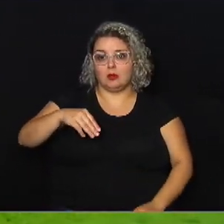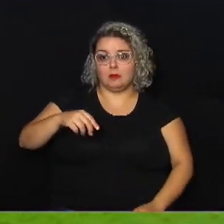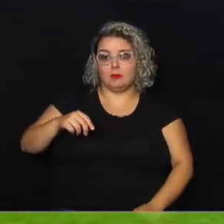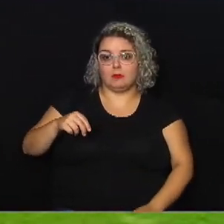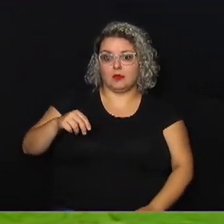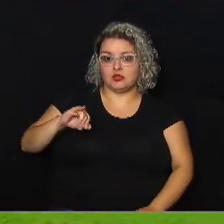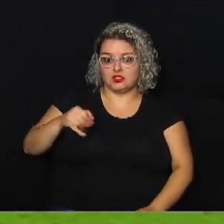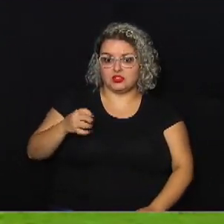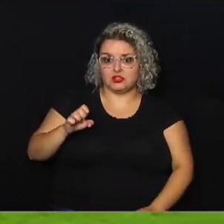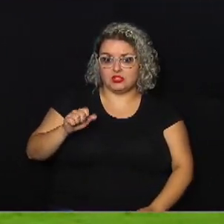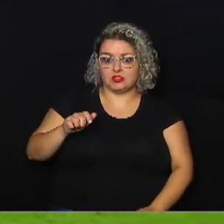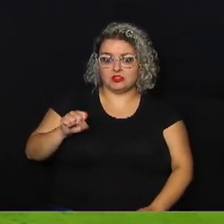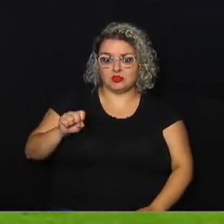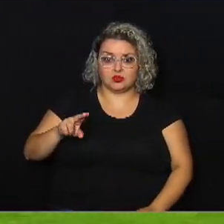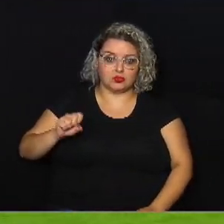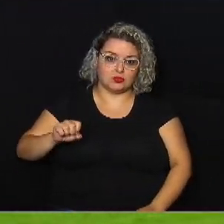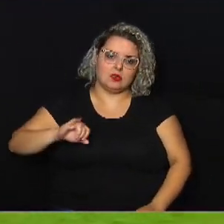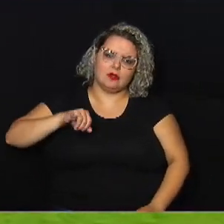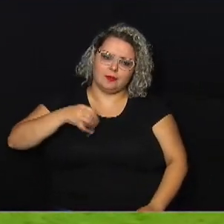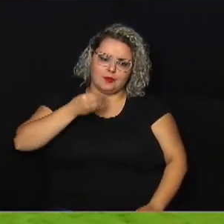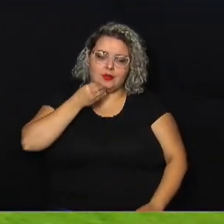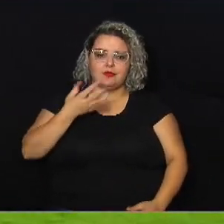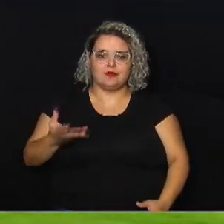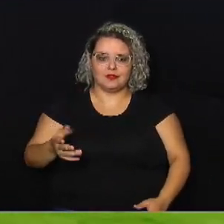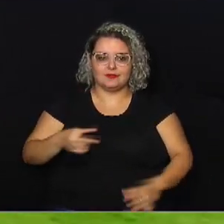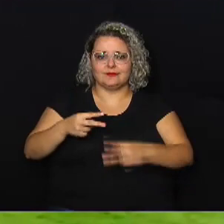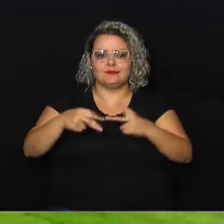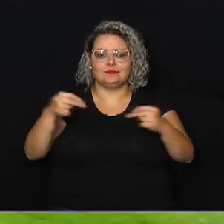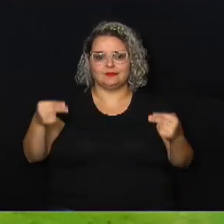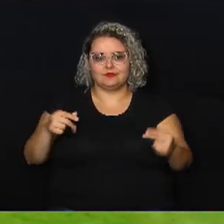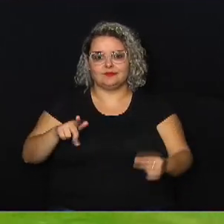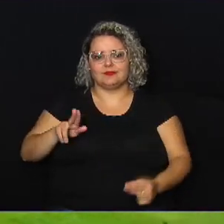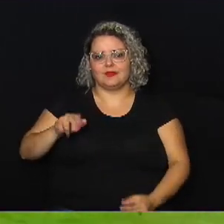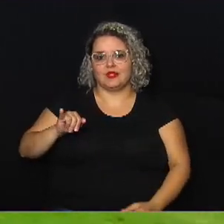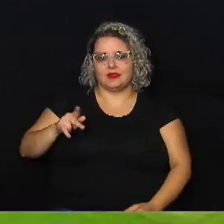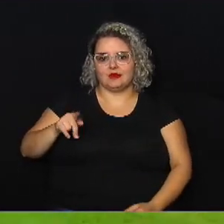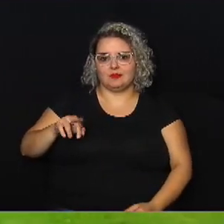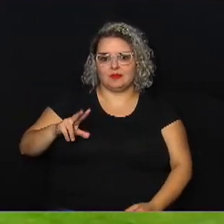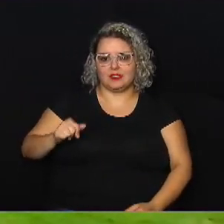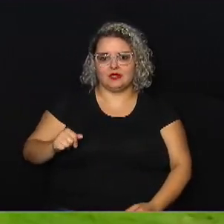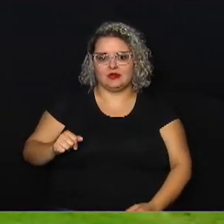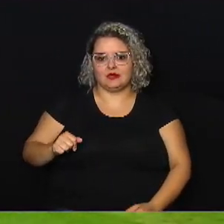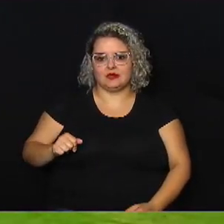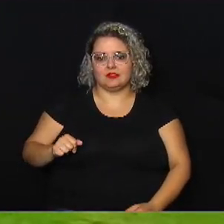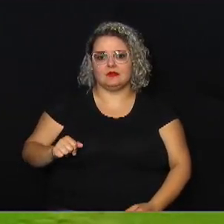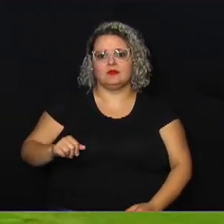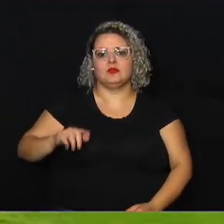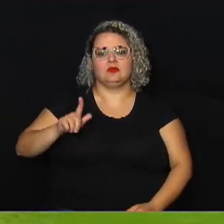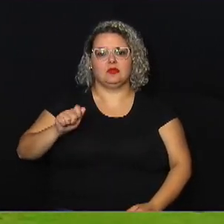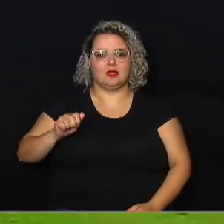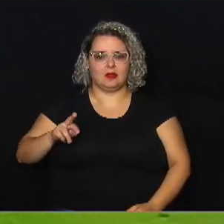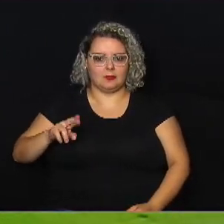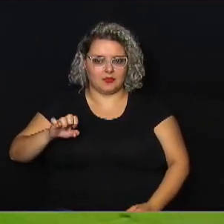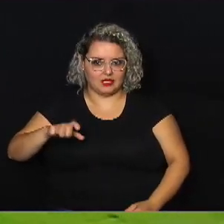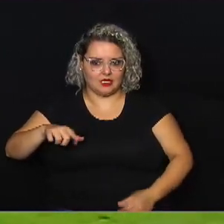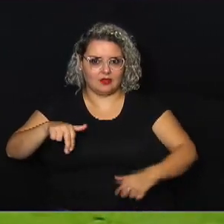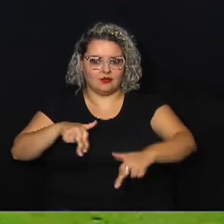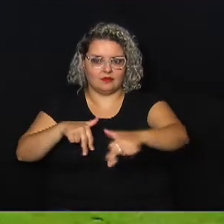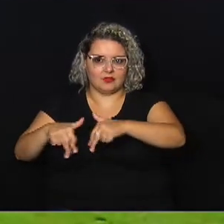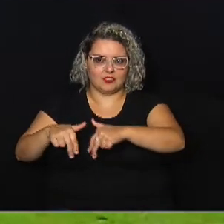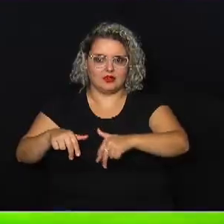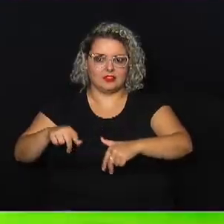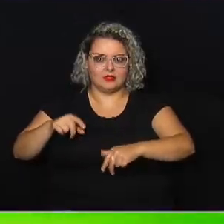Jesus. Então ele aproveitou o presente, Gui Pira serviu para Cássio Gabriel, que arriscou de longe e